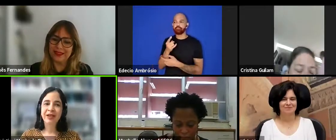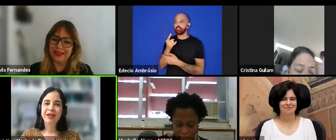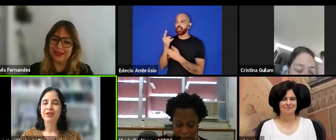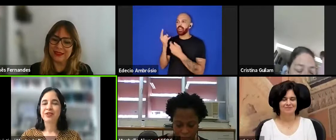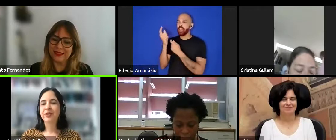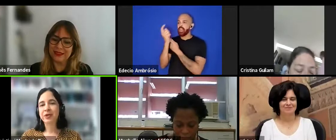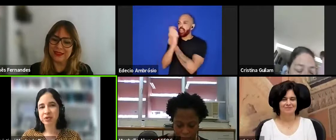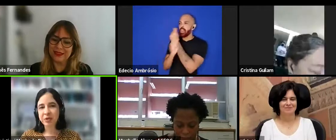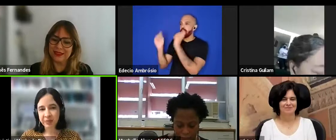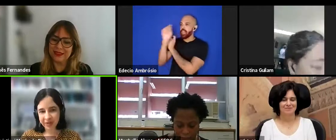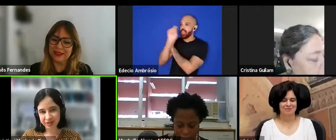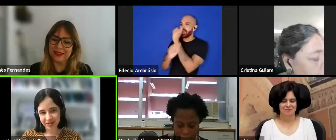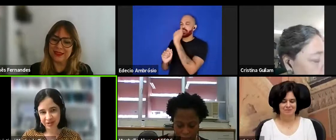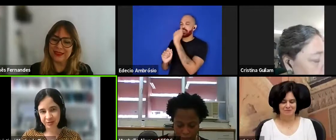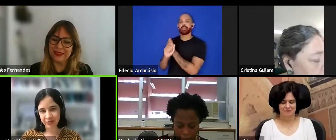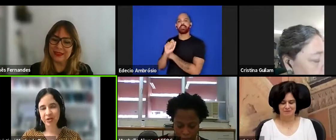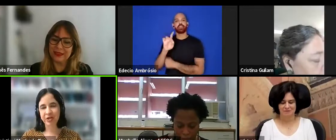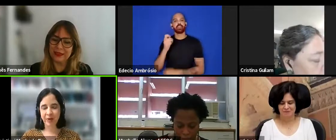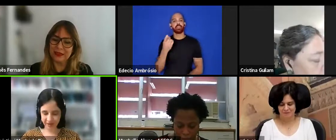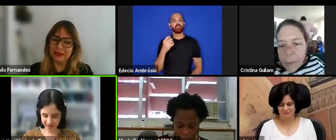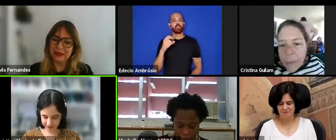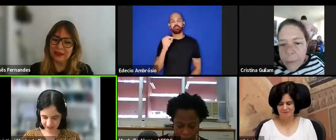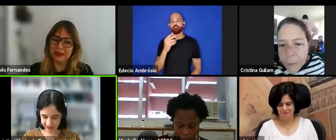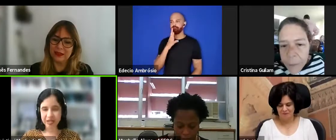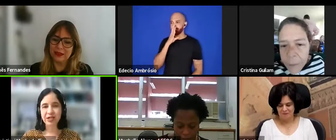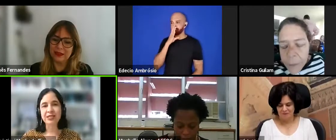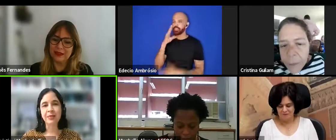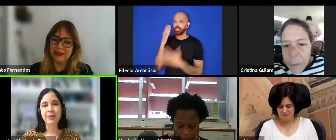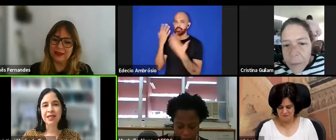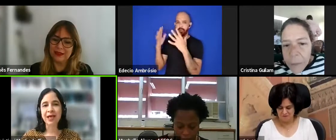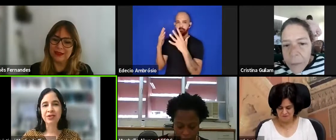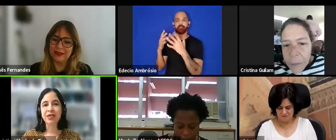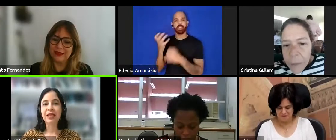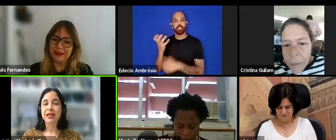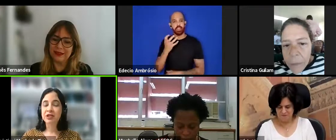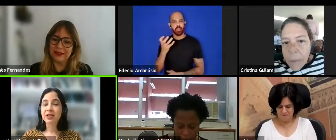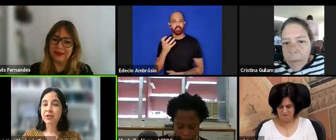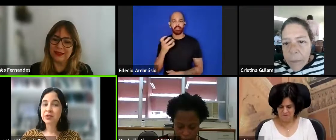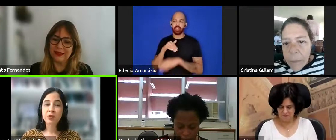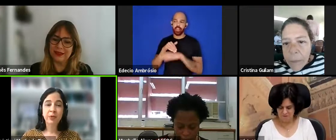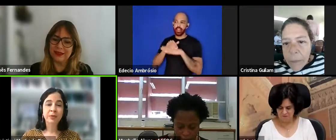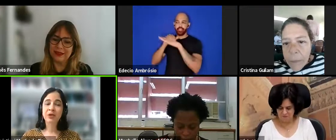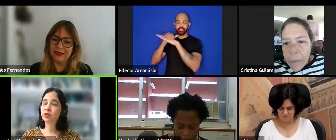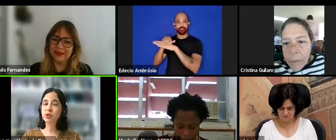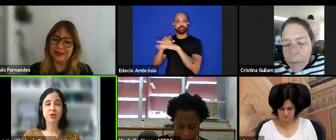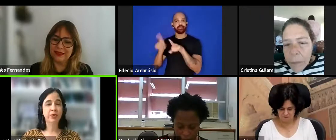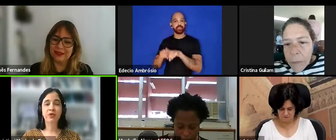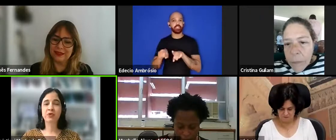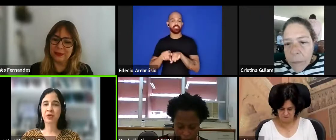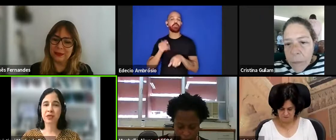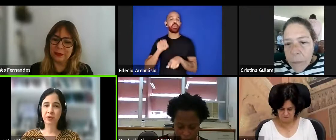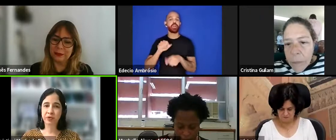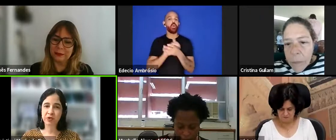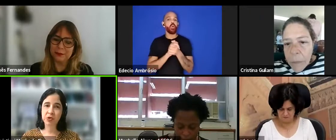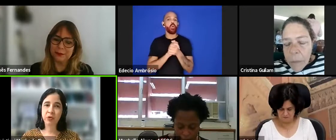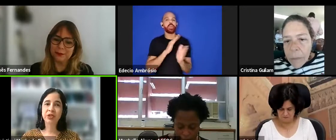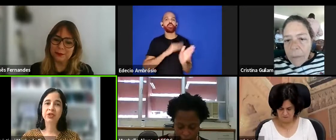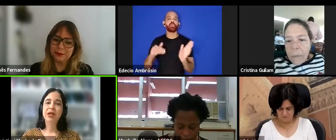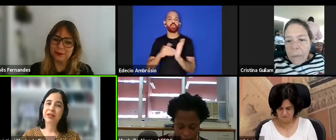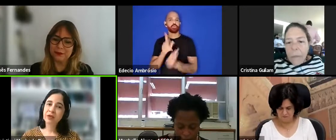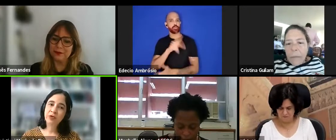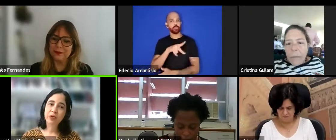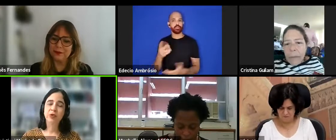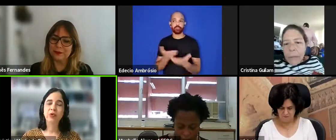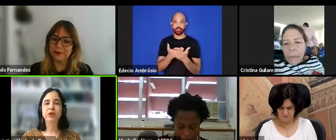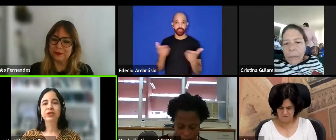também já o admiro bastante, professor Eduardo. Então, eu queria lhe deixar essa mensagem, estendendo esse cumprimento a todos os professores e